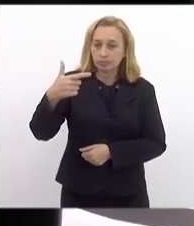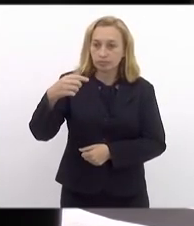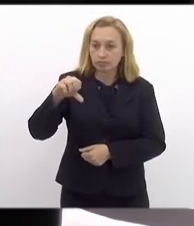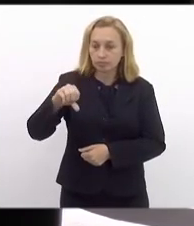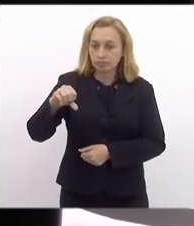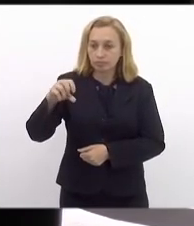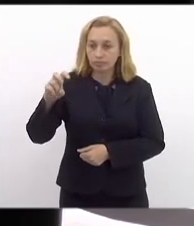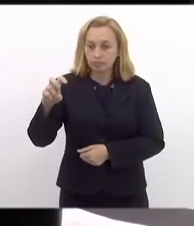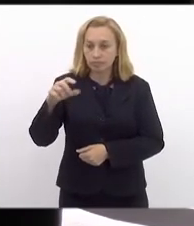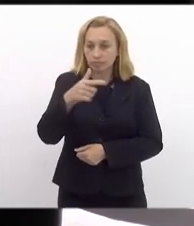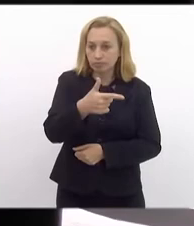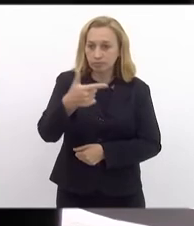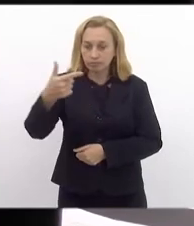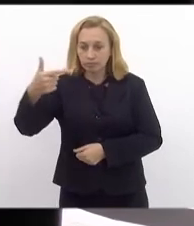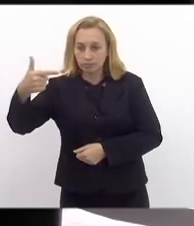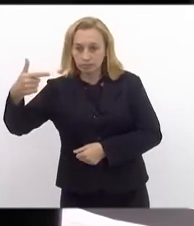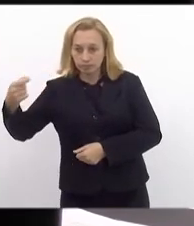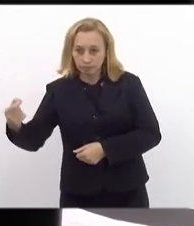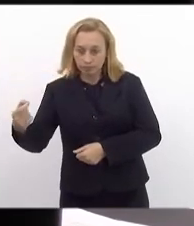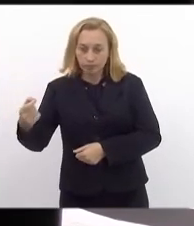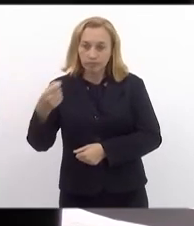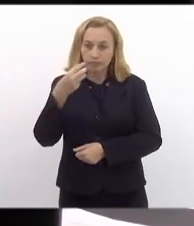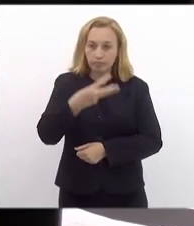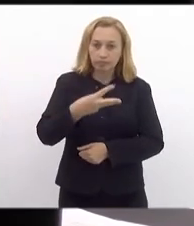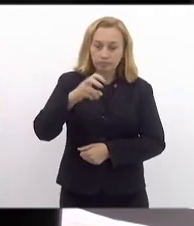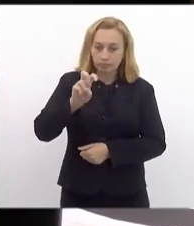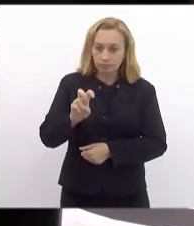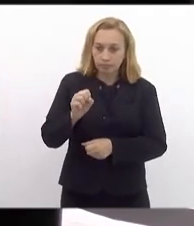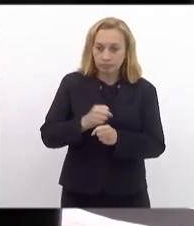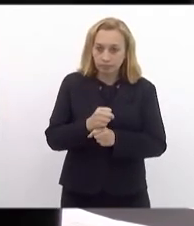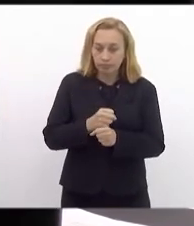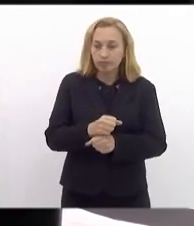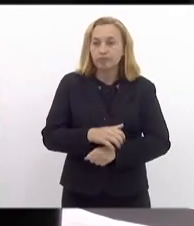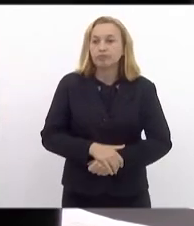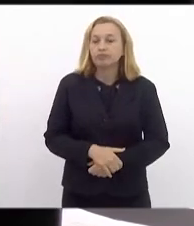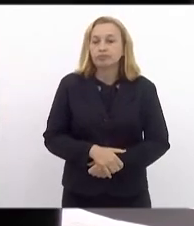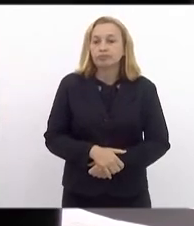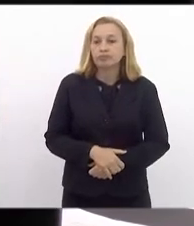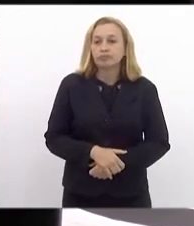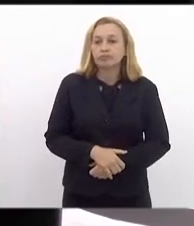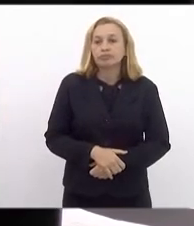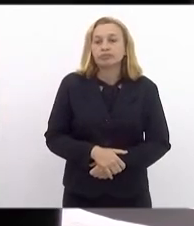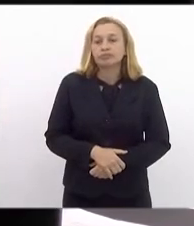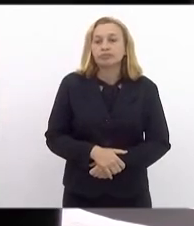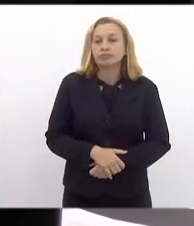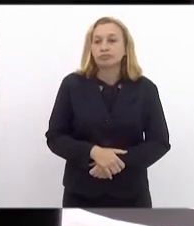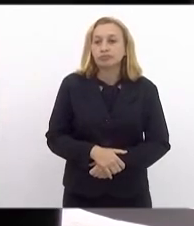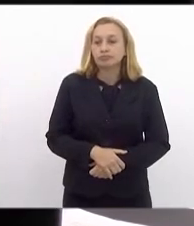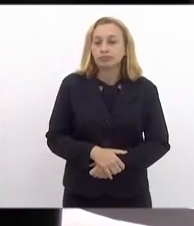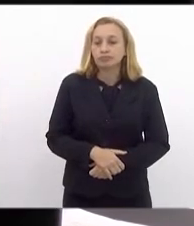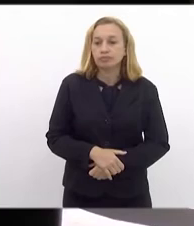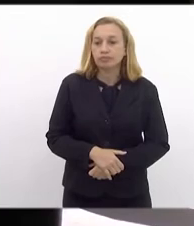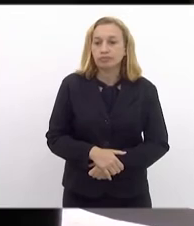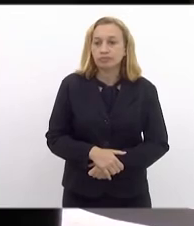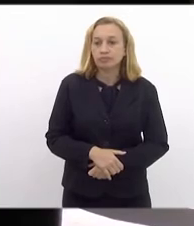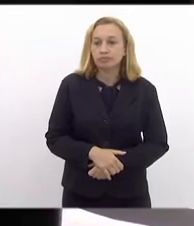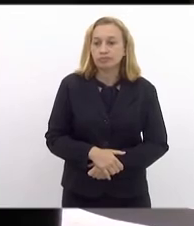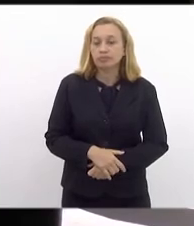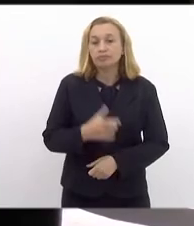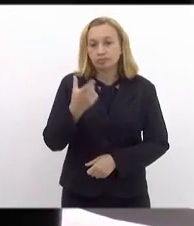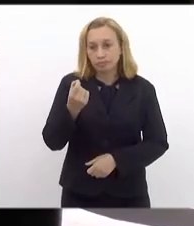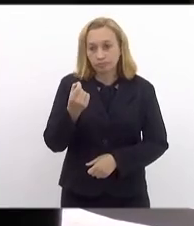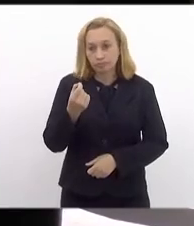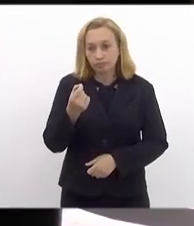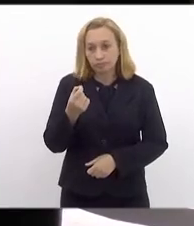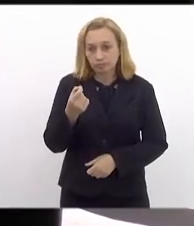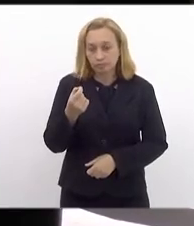2020 35 anos um dos quais pelo menos os 20